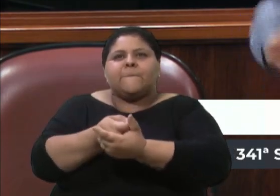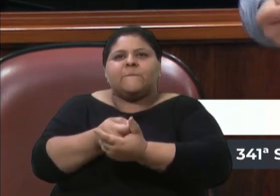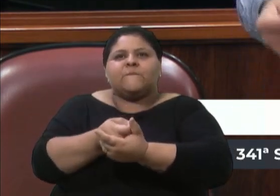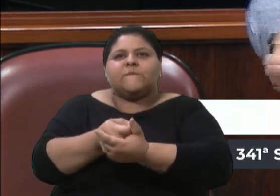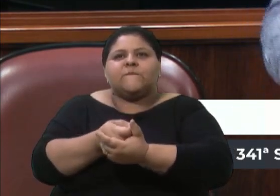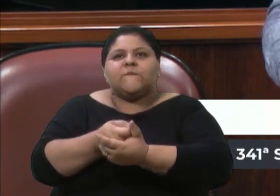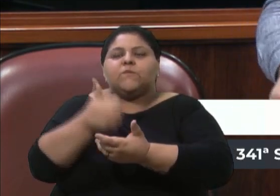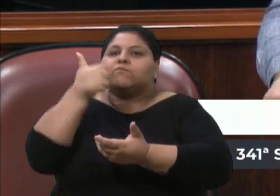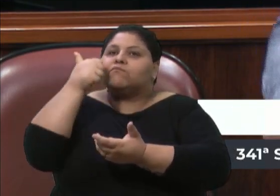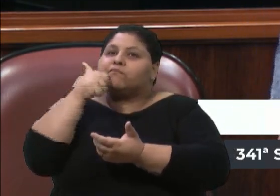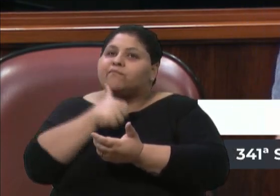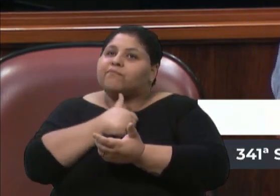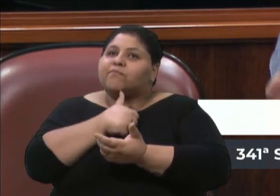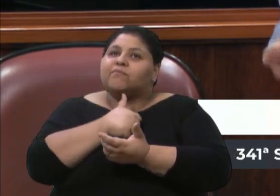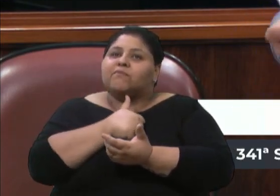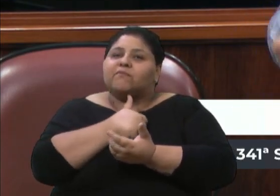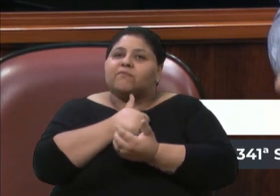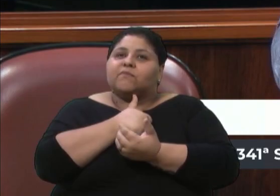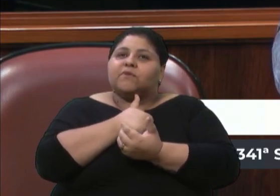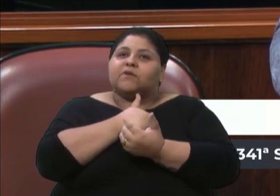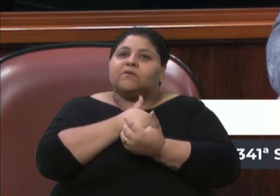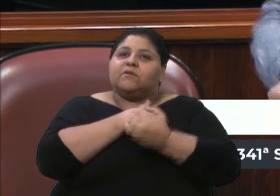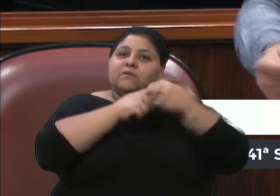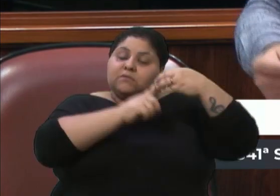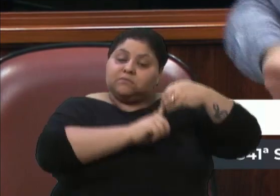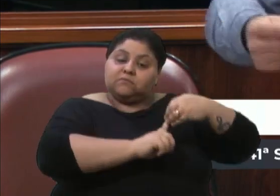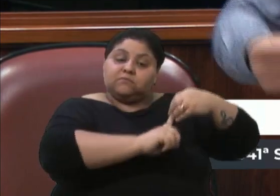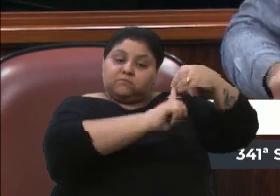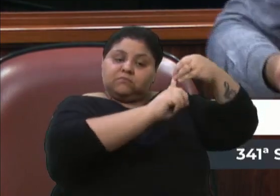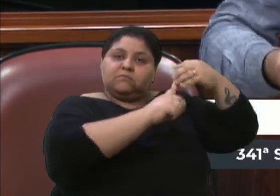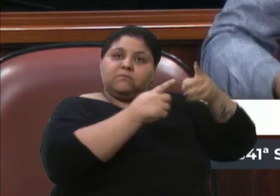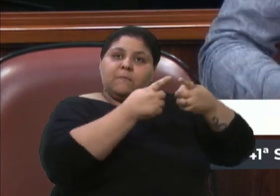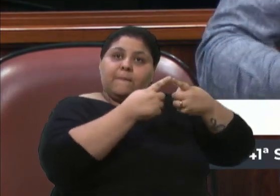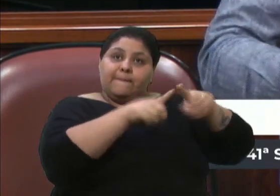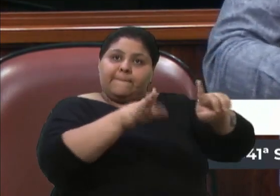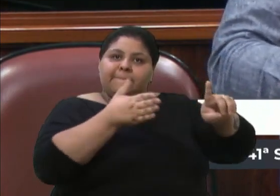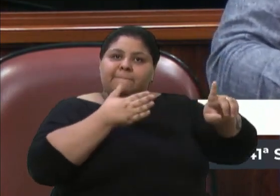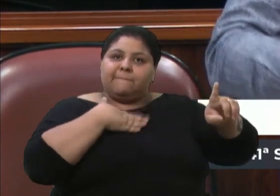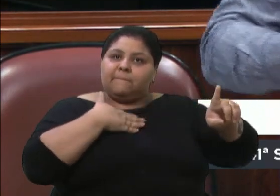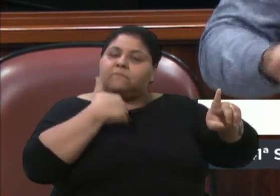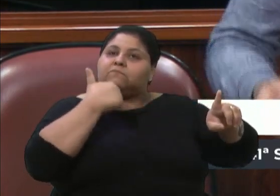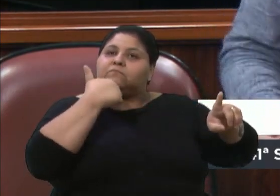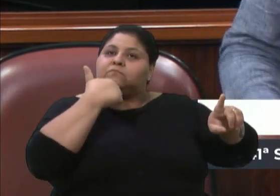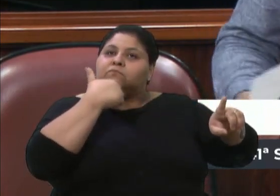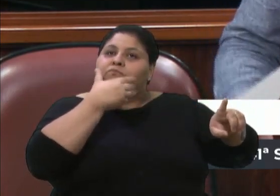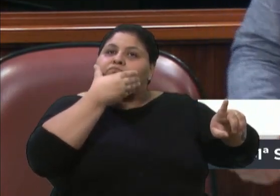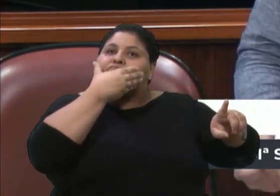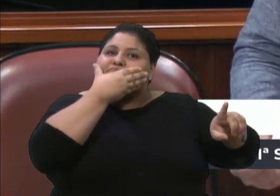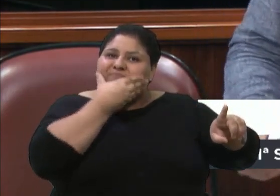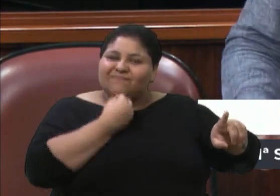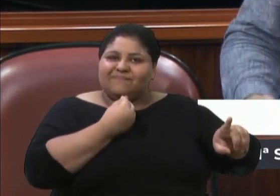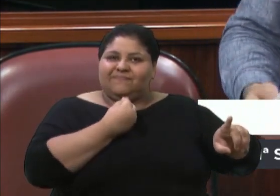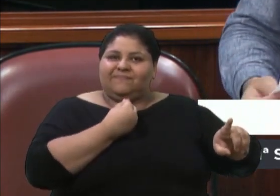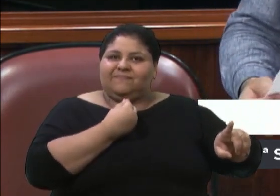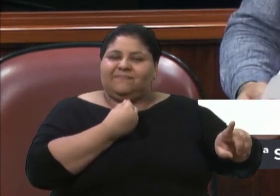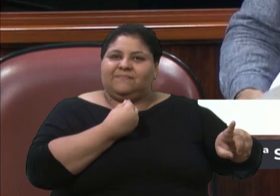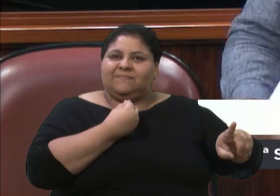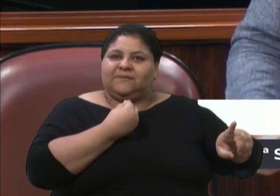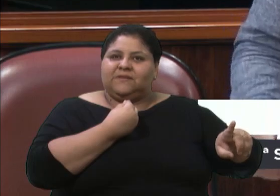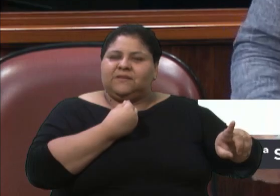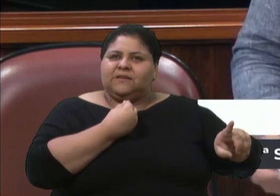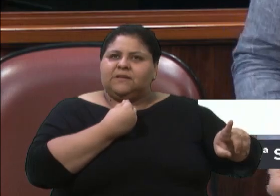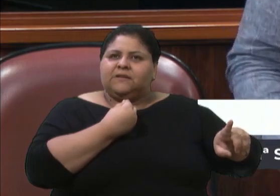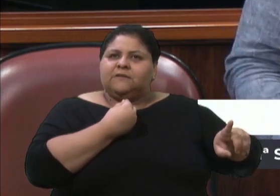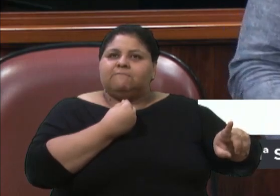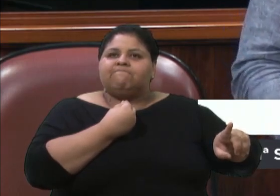das mulheres, protagonizadas pelas mulheres, mas enquanto nós, homens, não nos dermos conta disso,